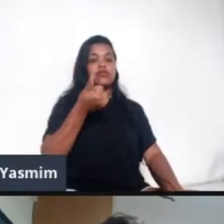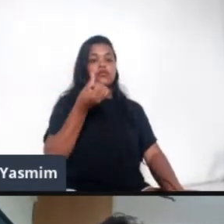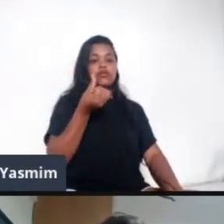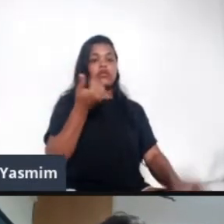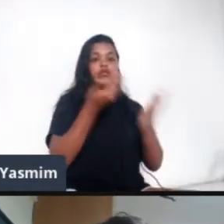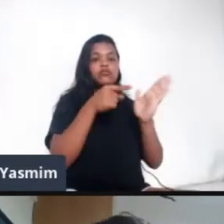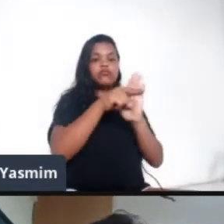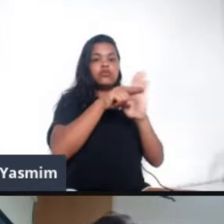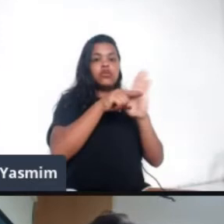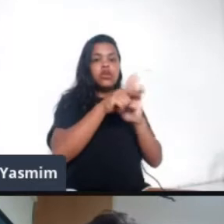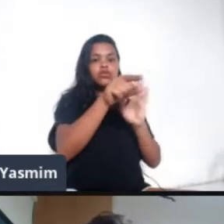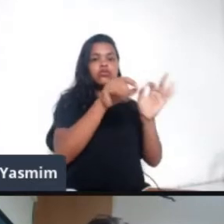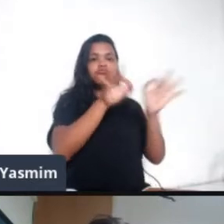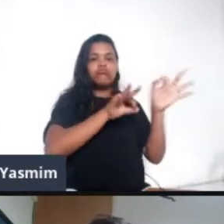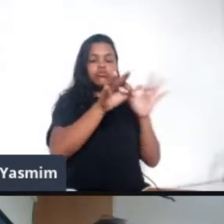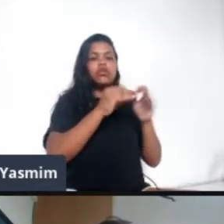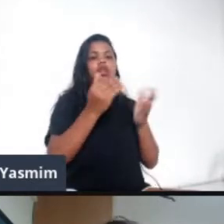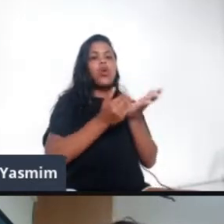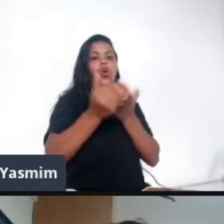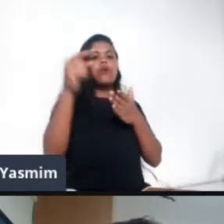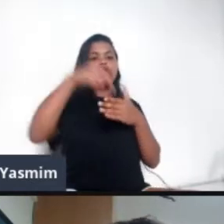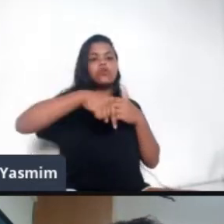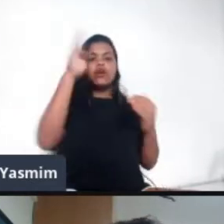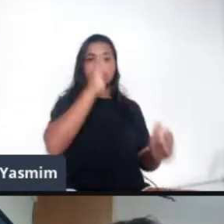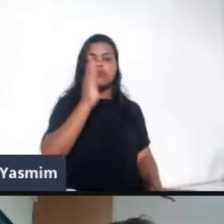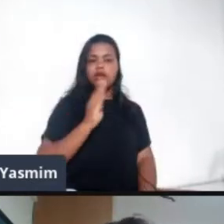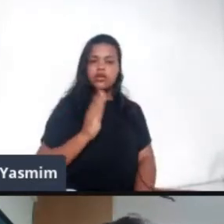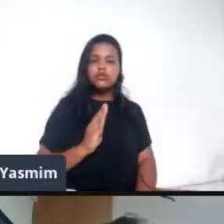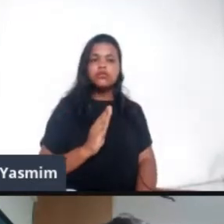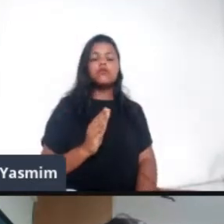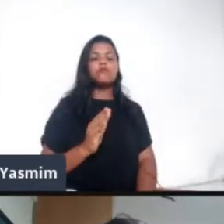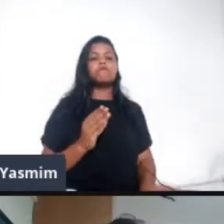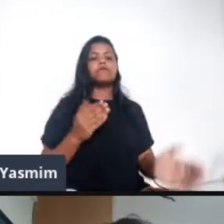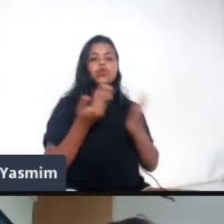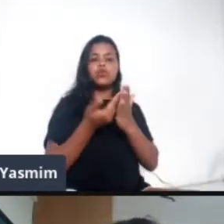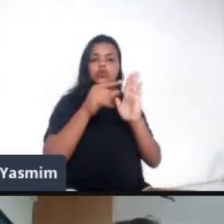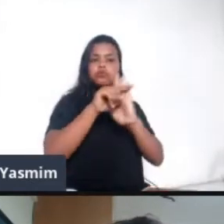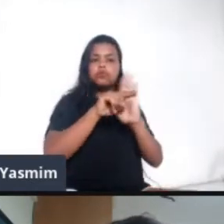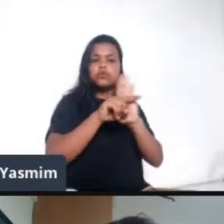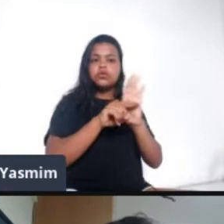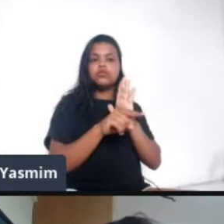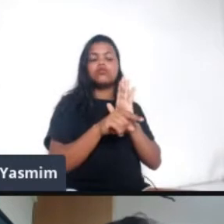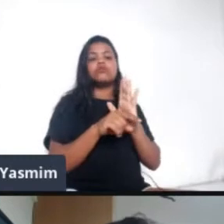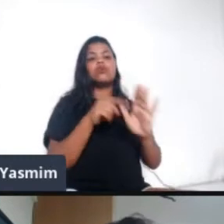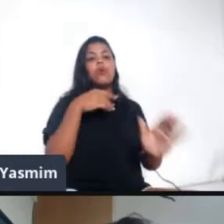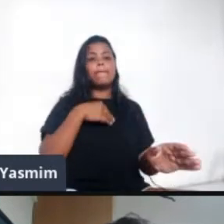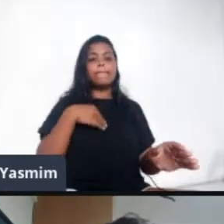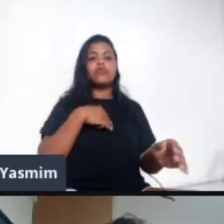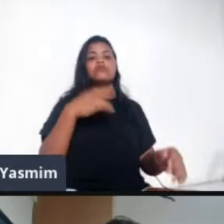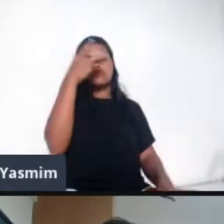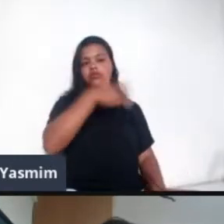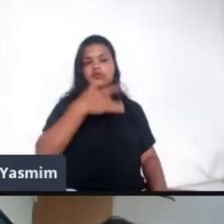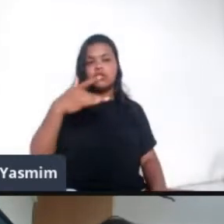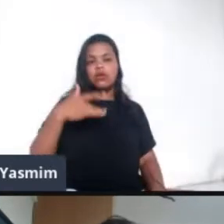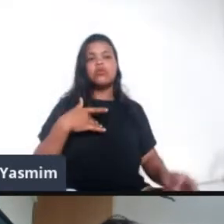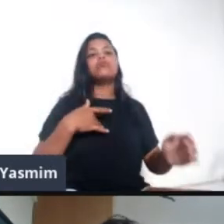um caso que começou principalmente aqui no Brasil, onde o Ministério da Ciência e Tecnologia avaliou que existia um tratamento